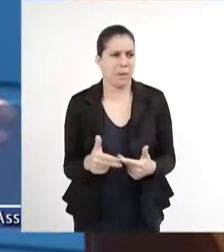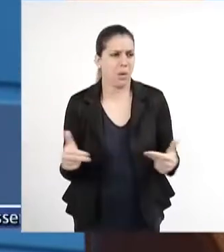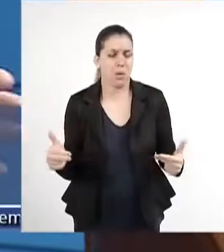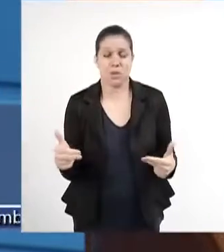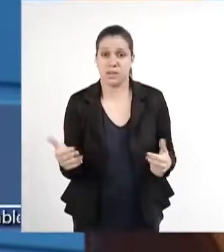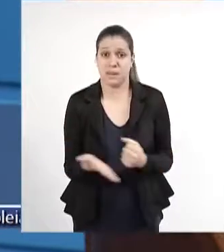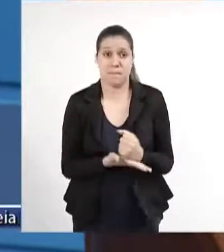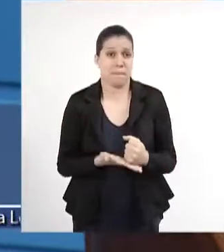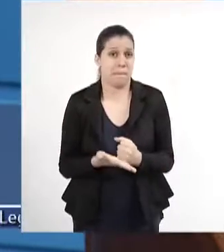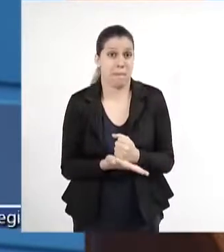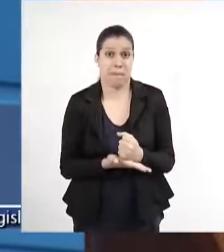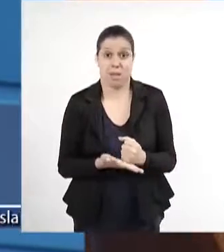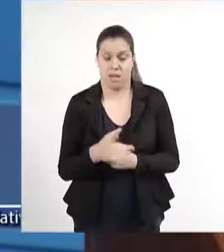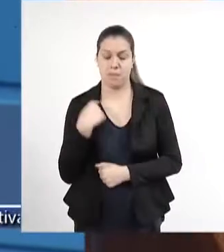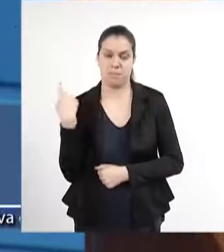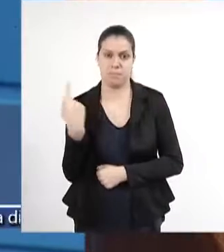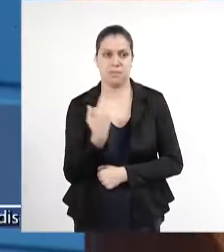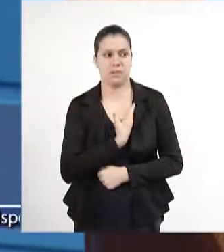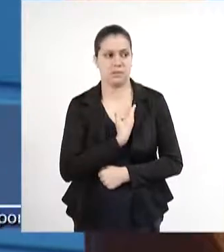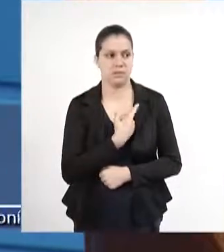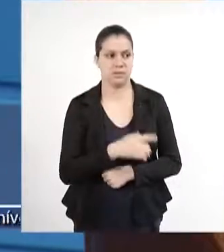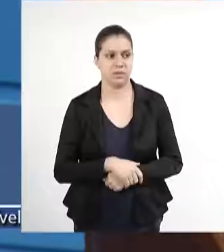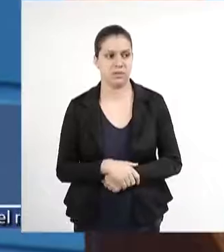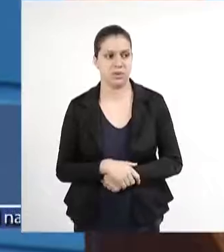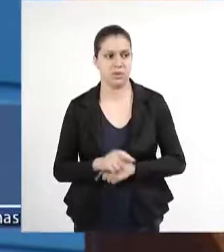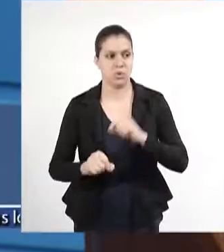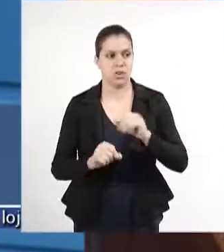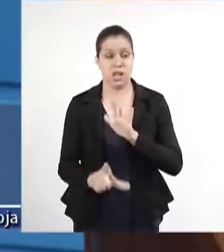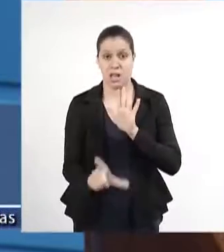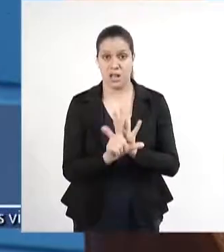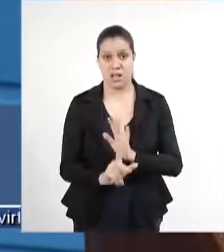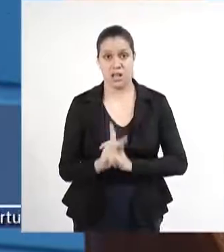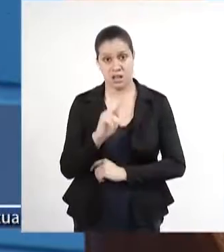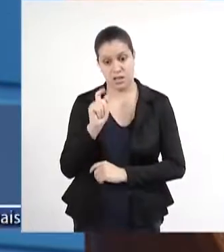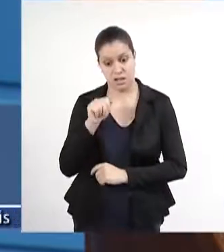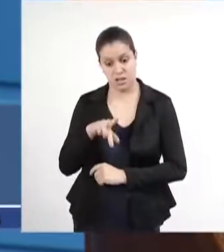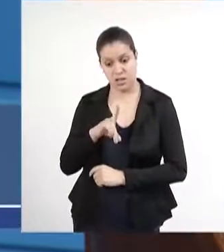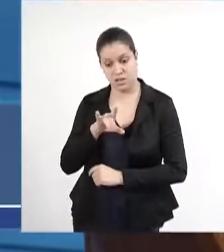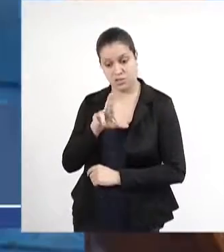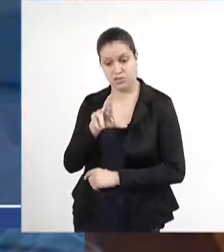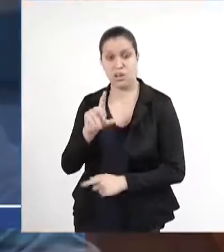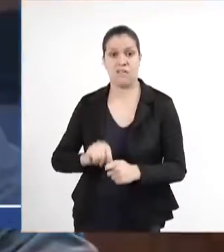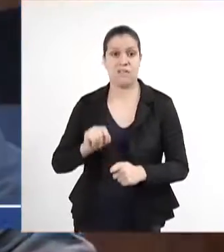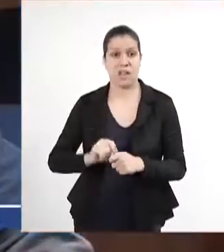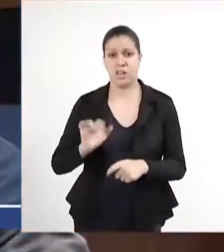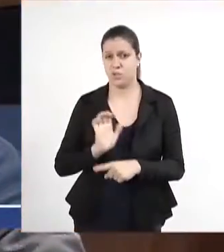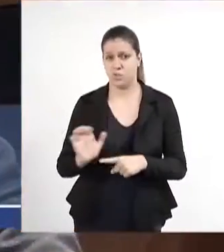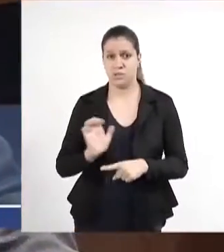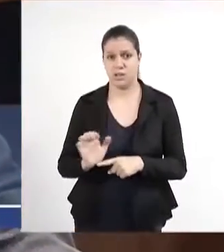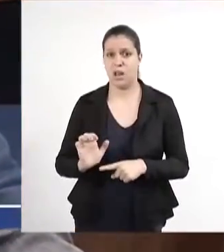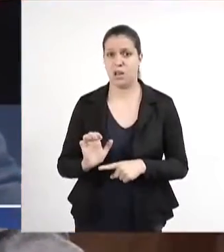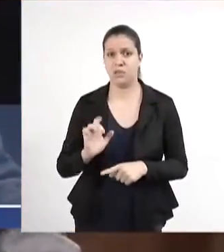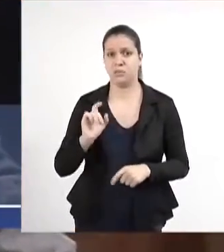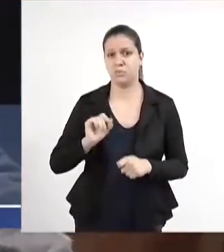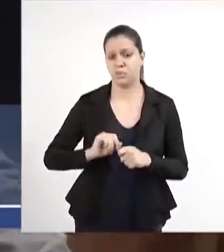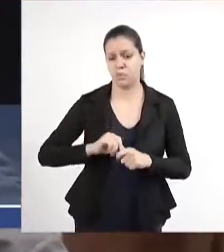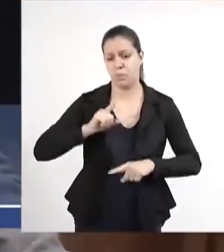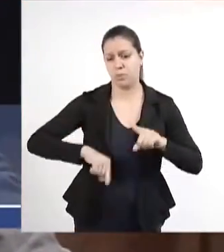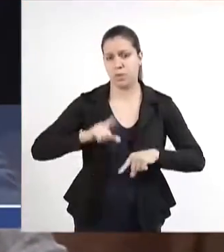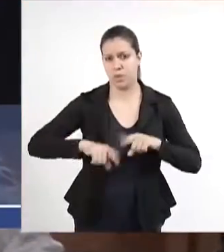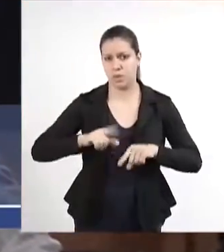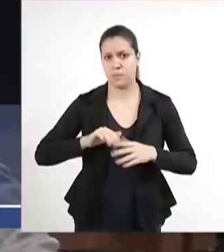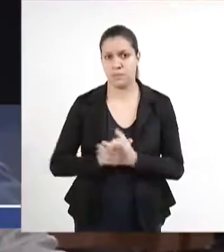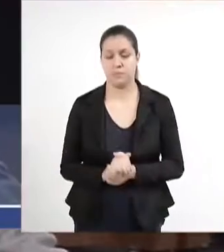poder estar explicando o que a Lei Candir faz com o estado produtor de produtos primários. Minas Gerais